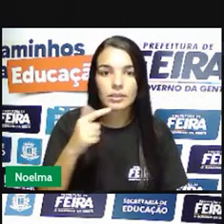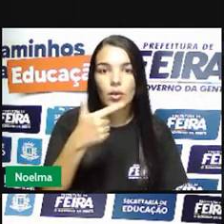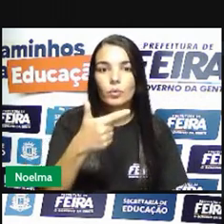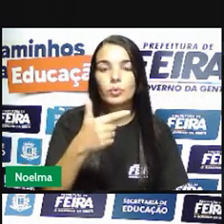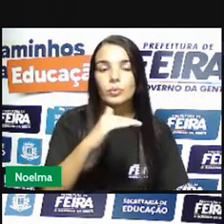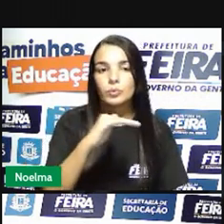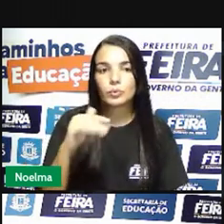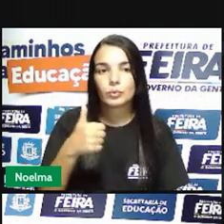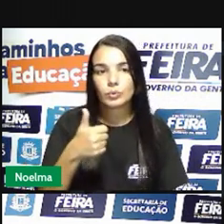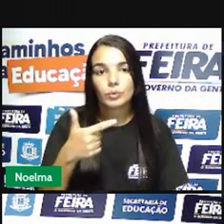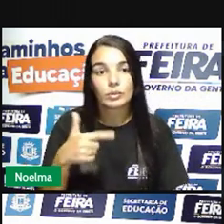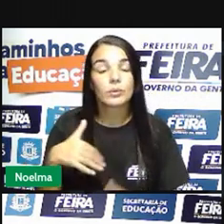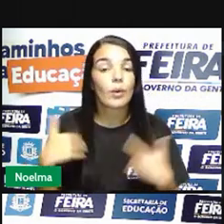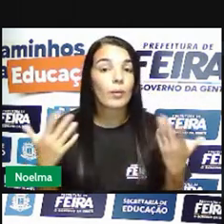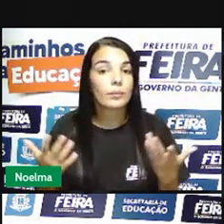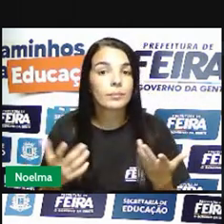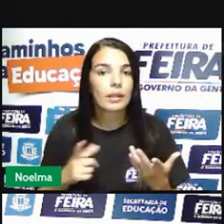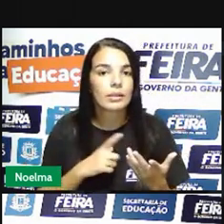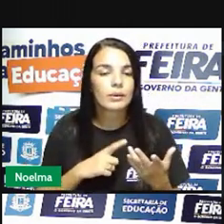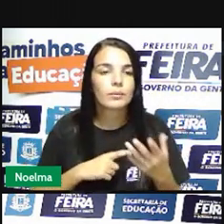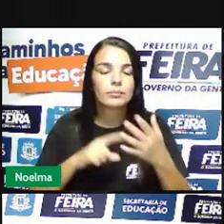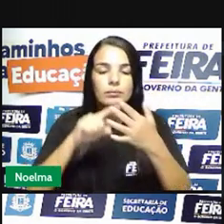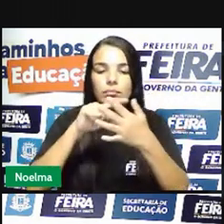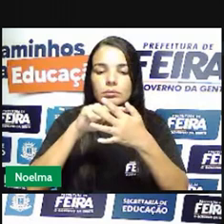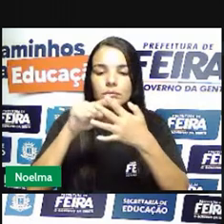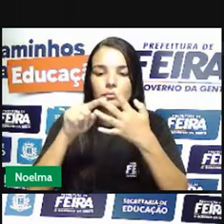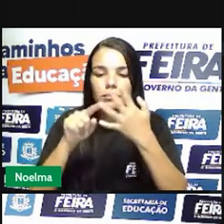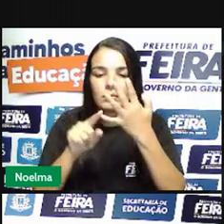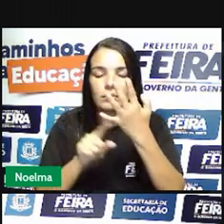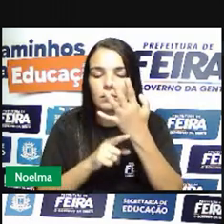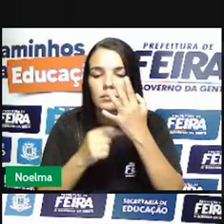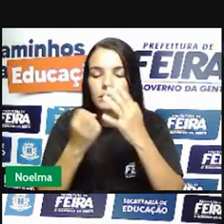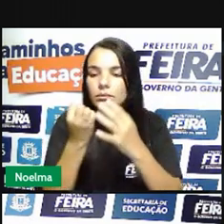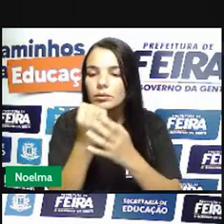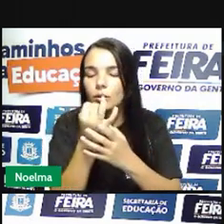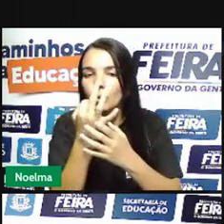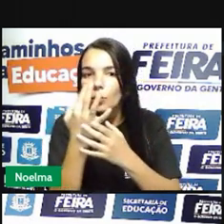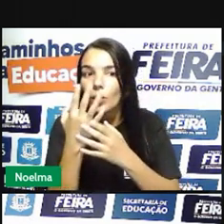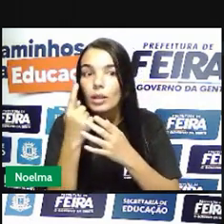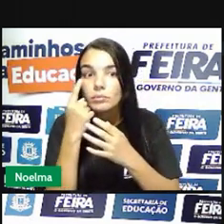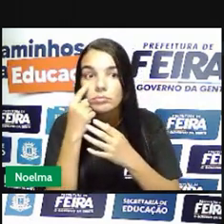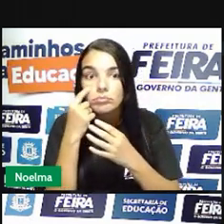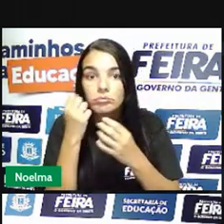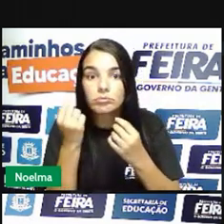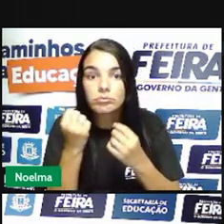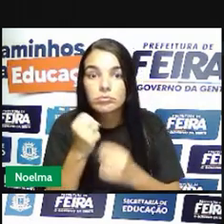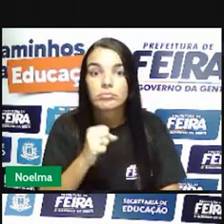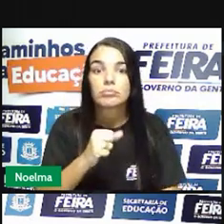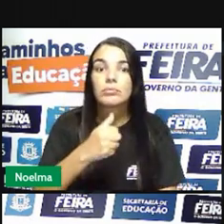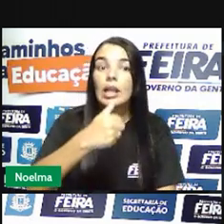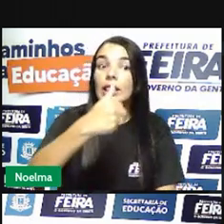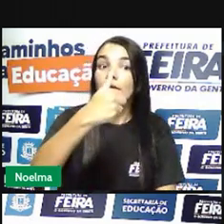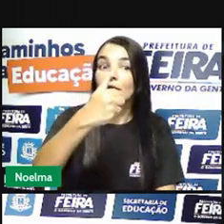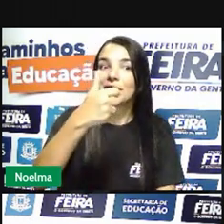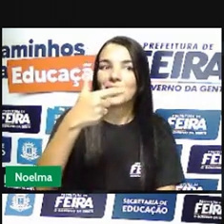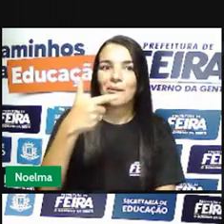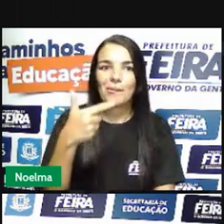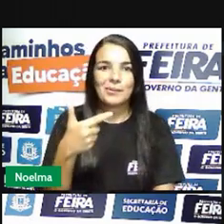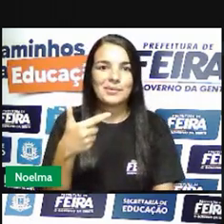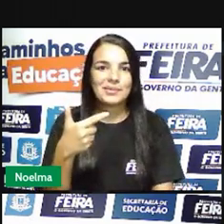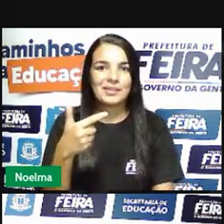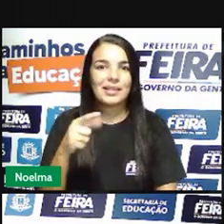um dois três quatro cinco seis sete oito nove dez onze doze